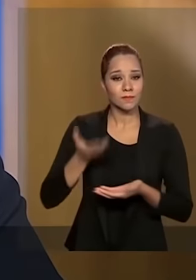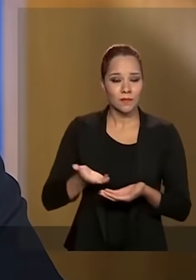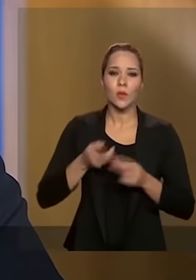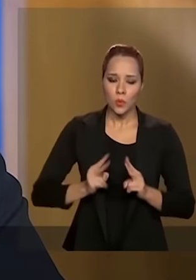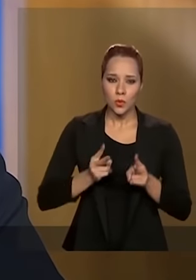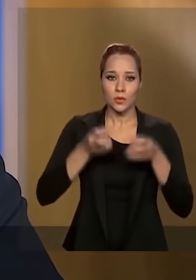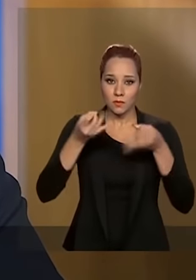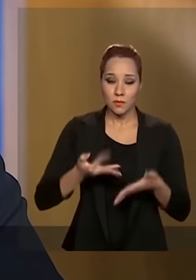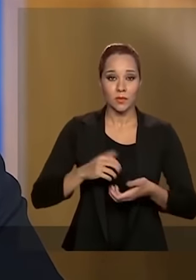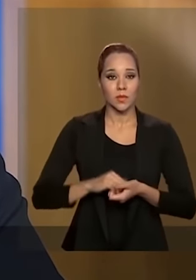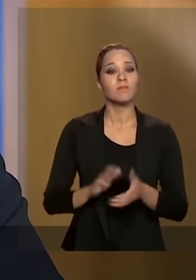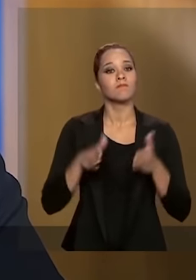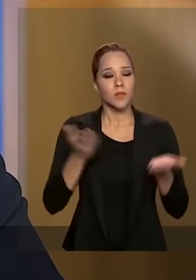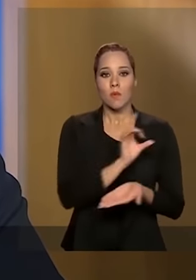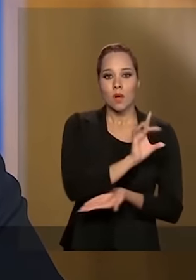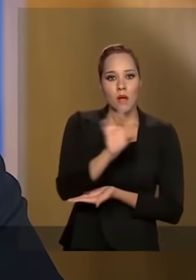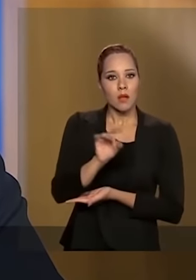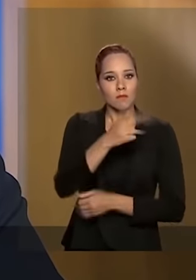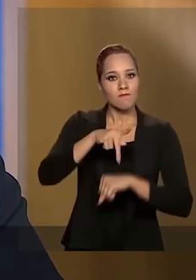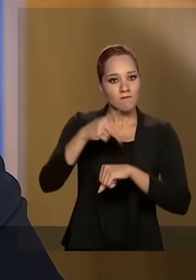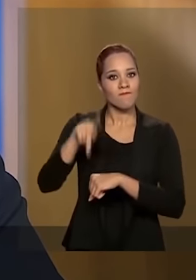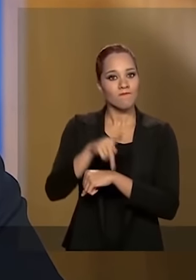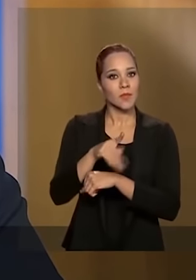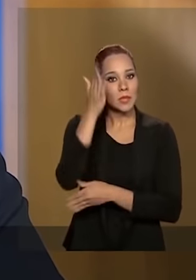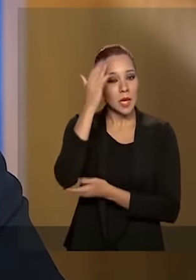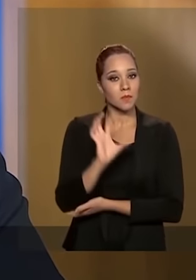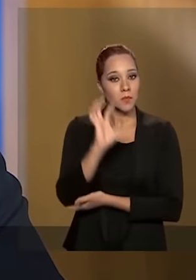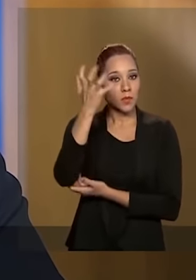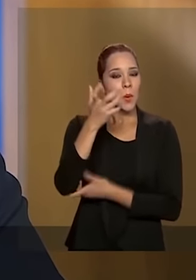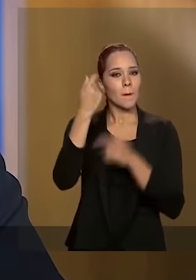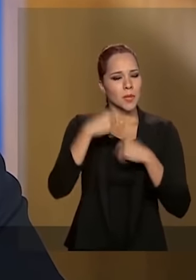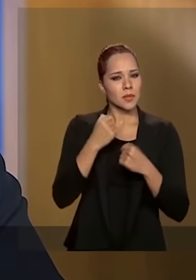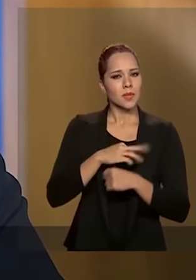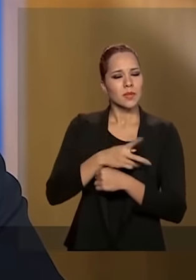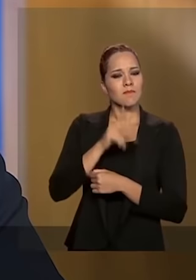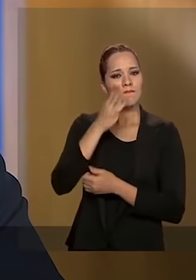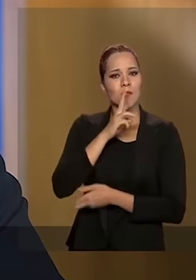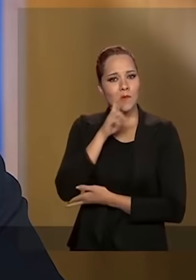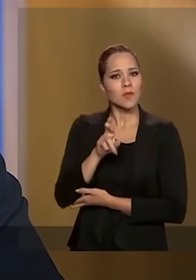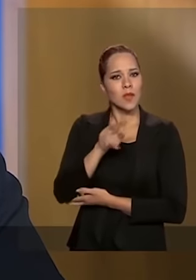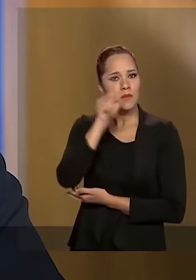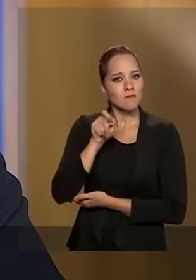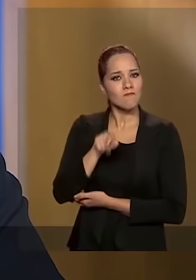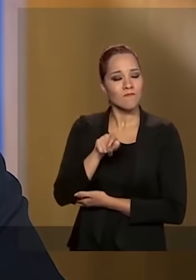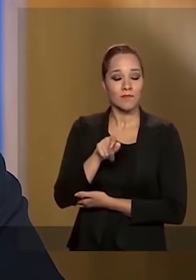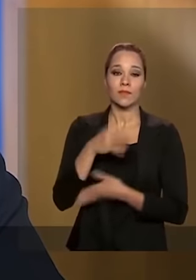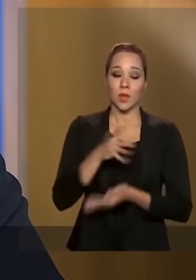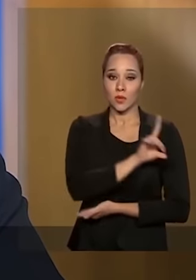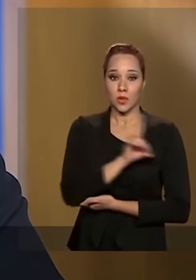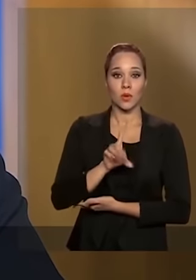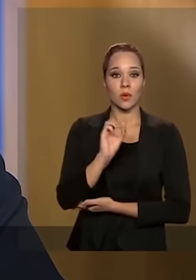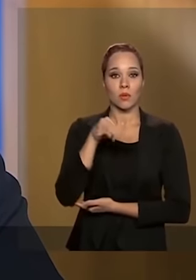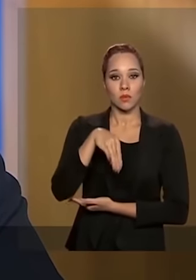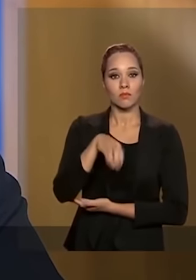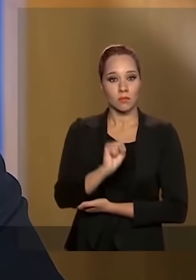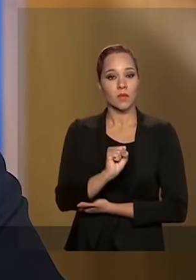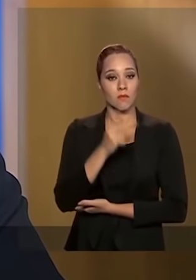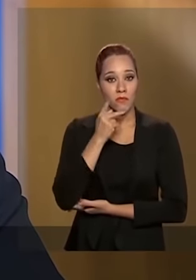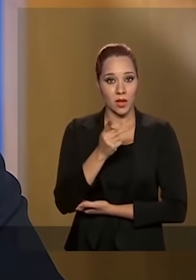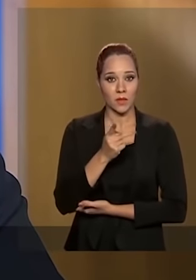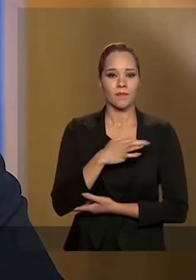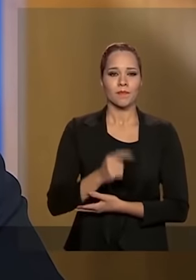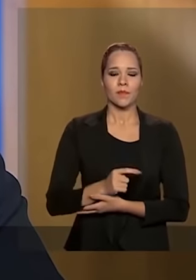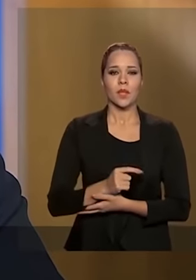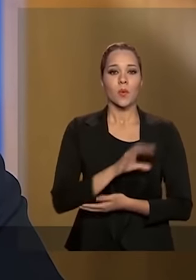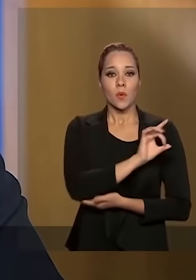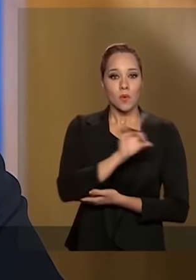ele consegue então cada país baseado em sua situação deverá responder a essa questão o diretor afirma ainda que